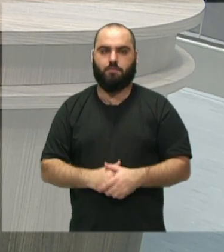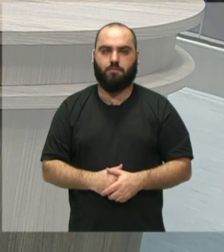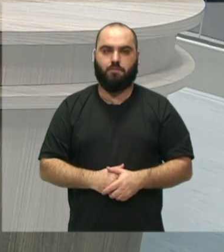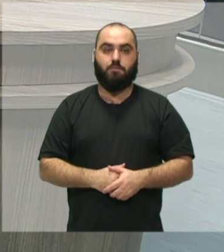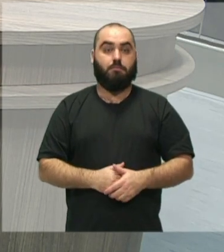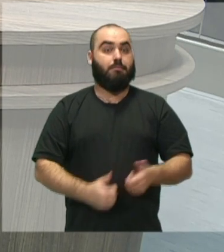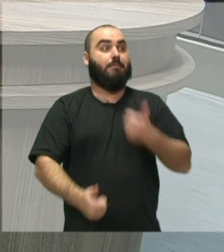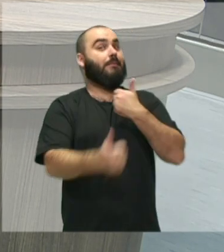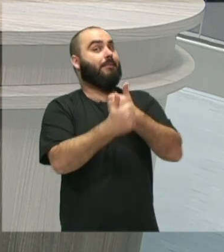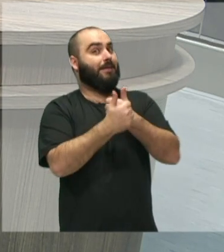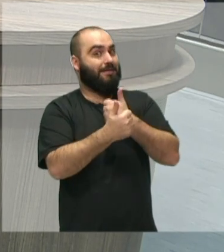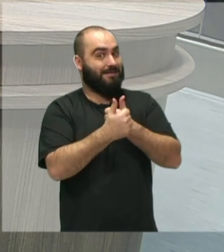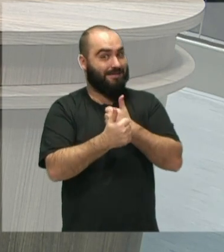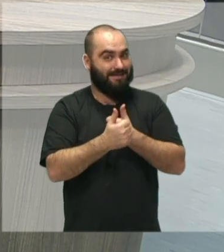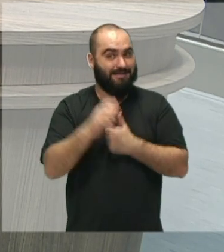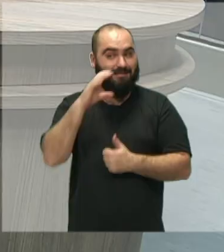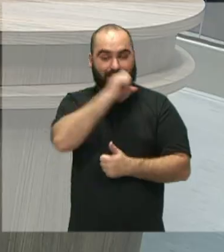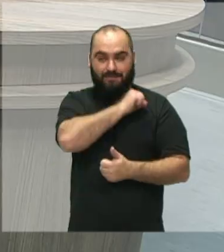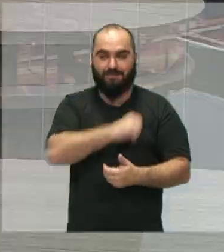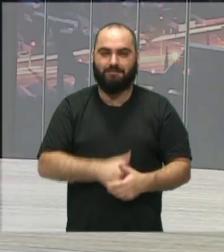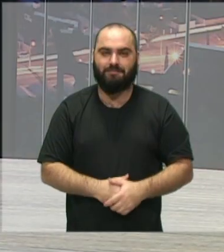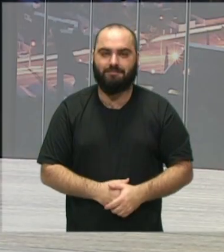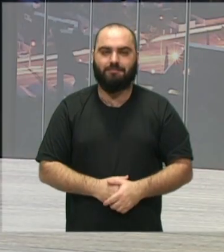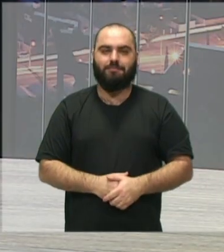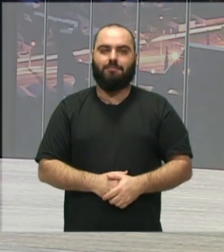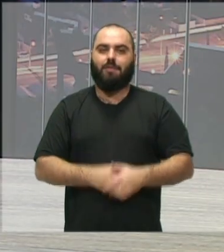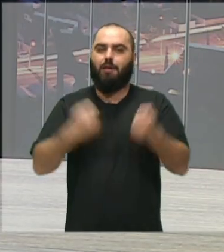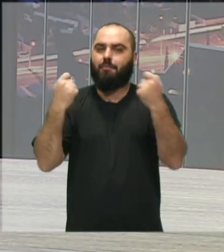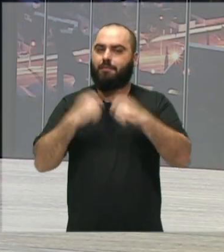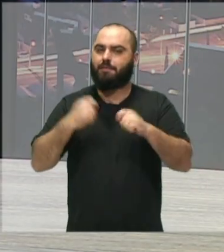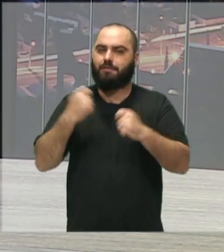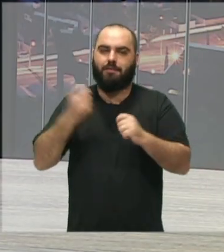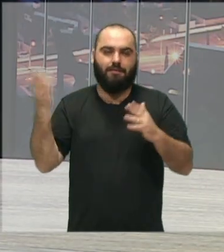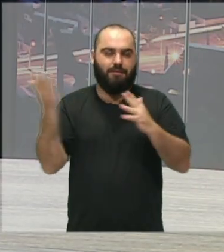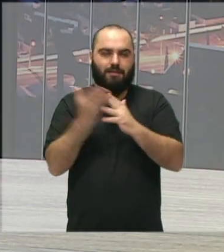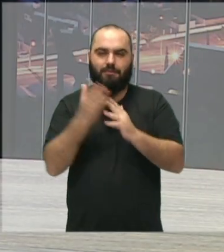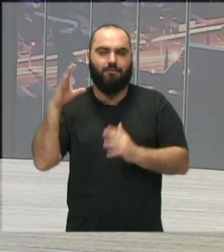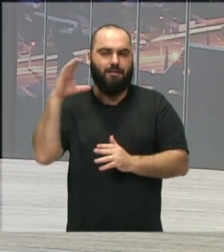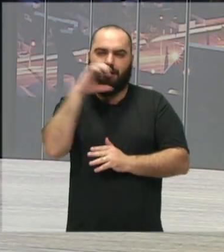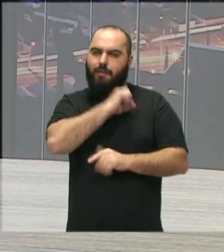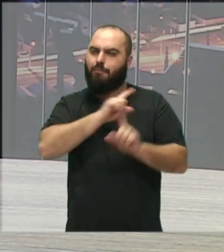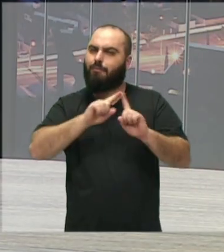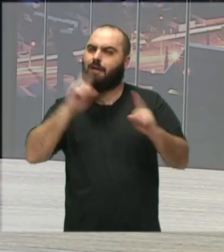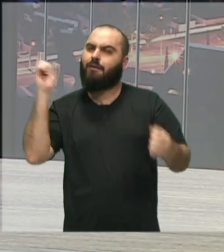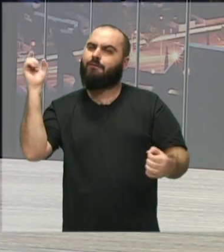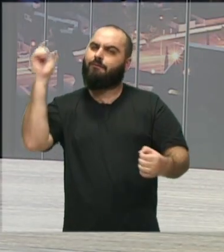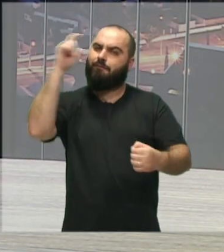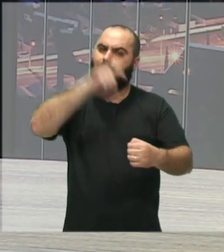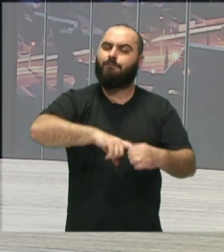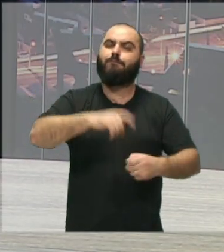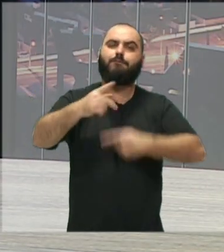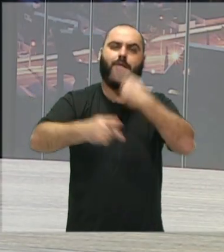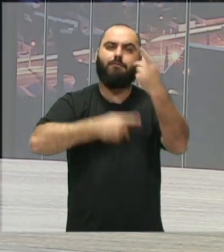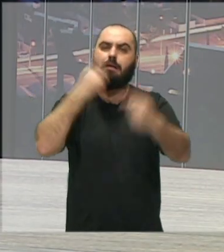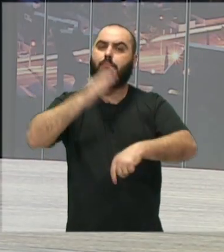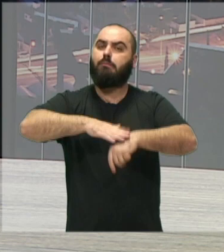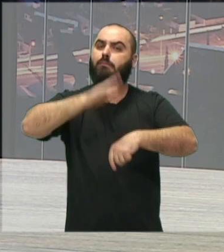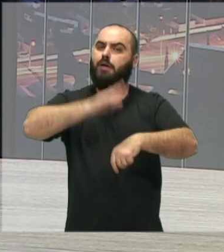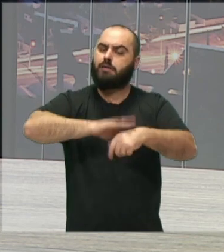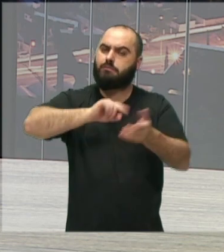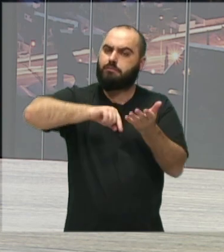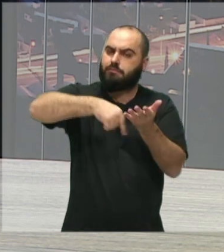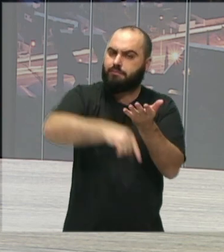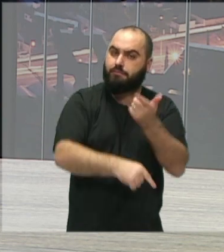Tá pertinho. Pessoal, a gente tem que fazer um breve intervalo, mas na volta a gente vai falar mais aprofundadamente